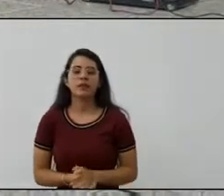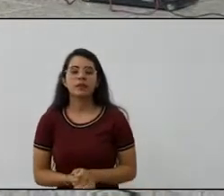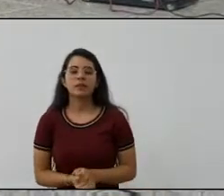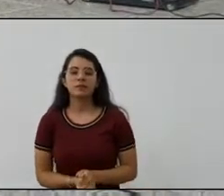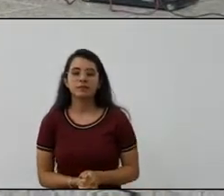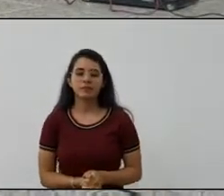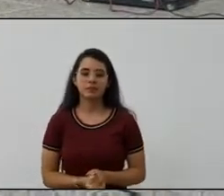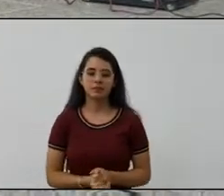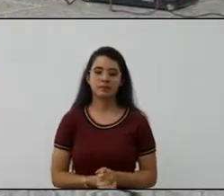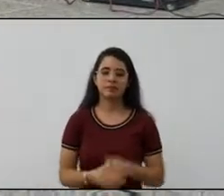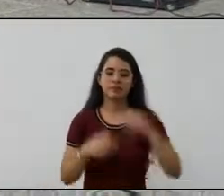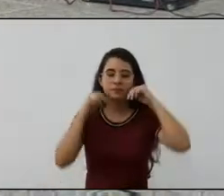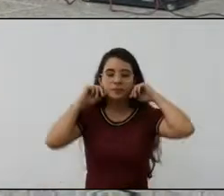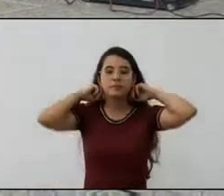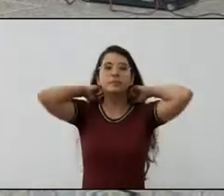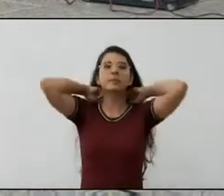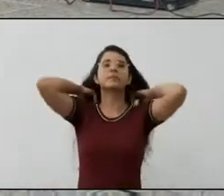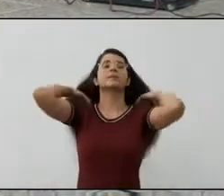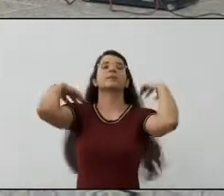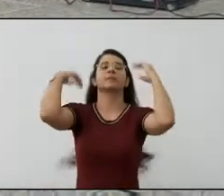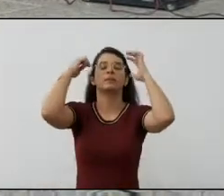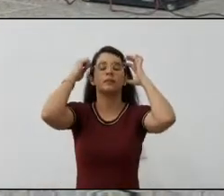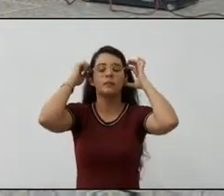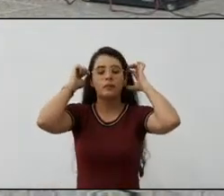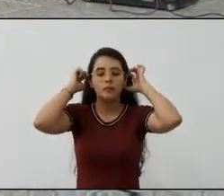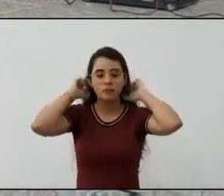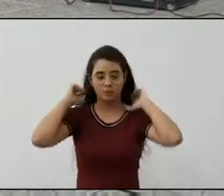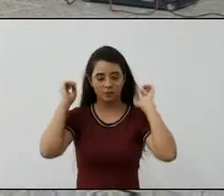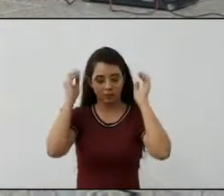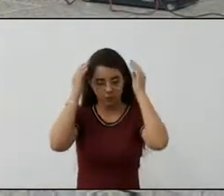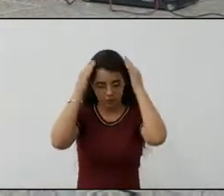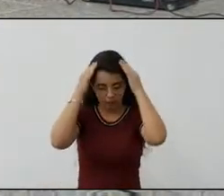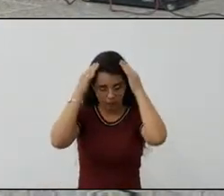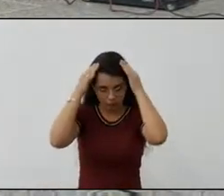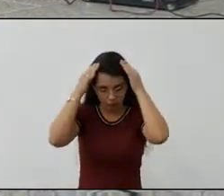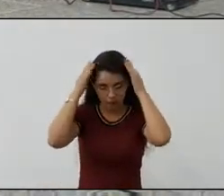Nessa noite eu